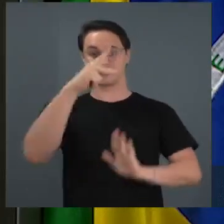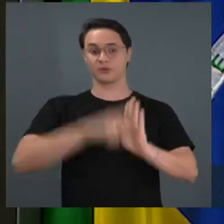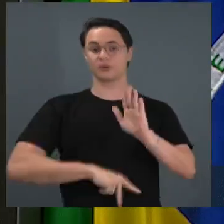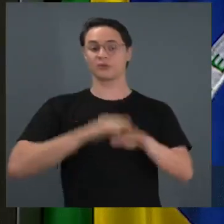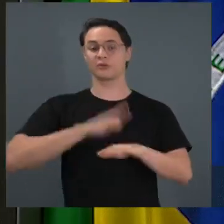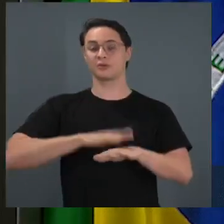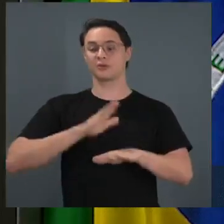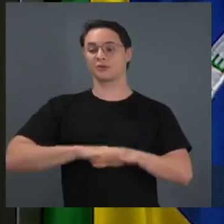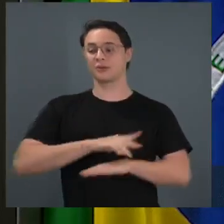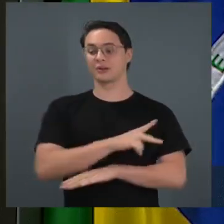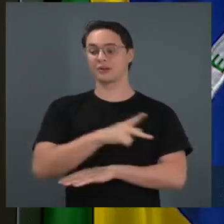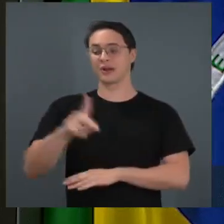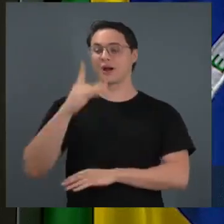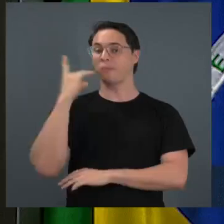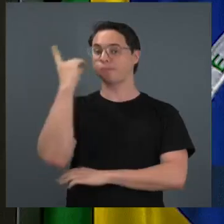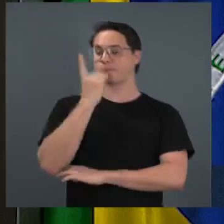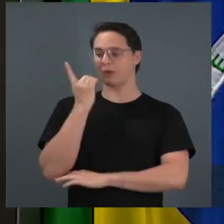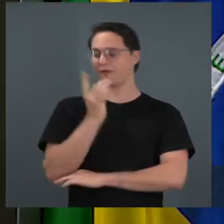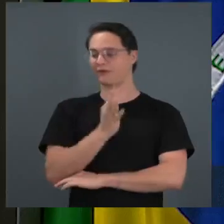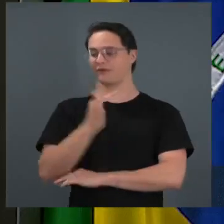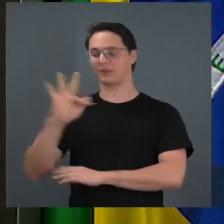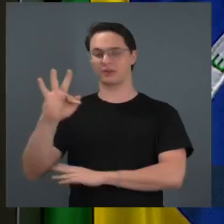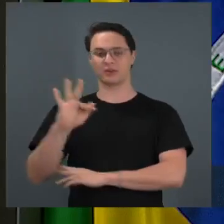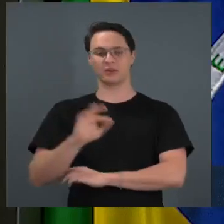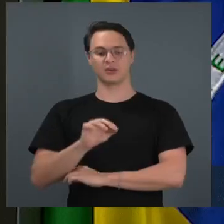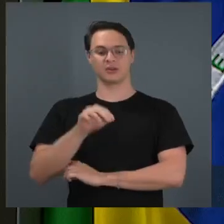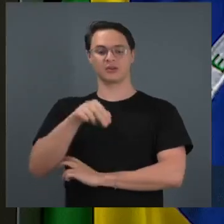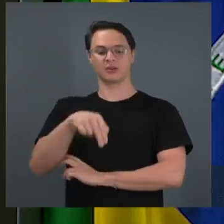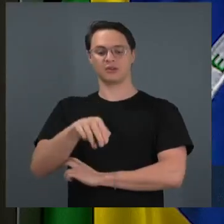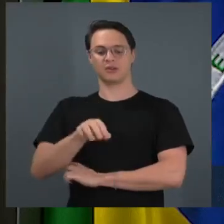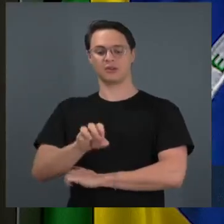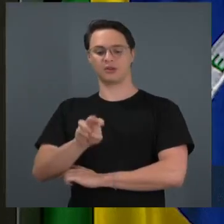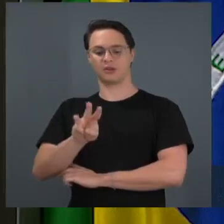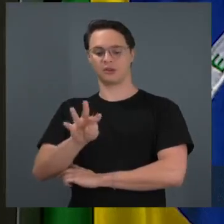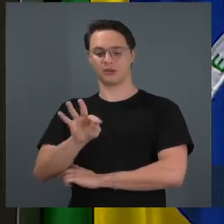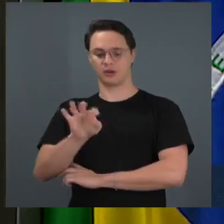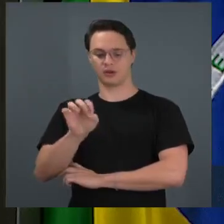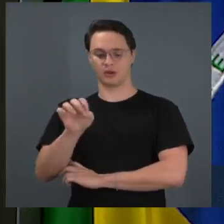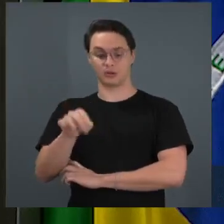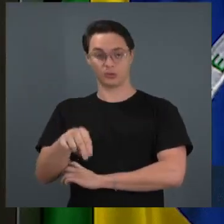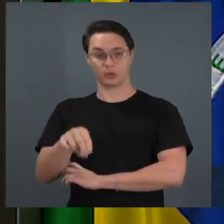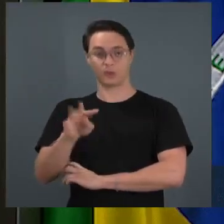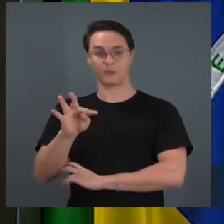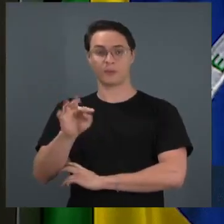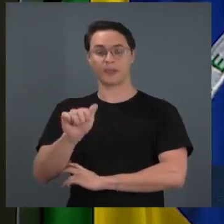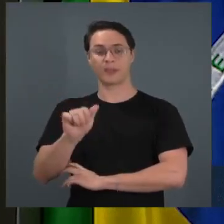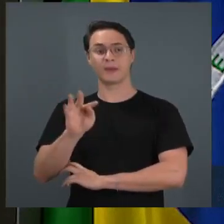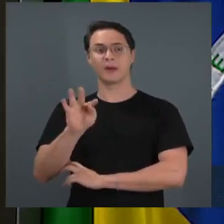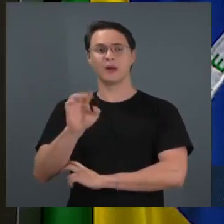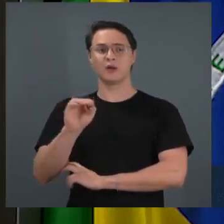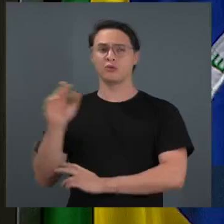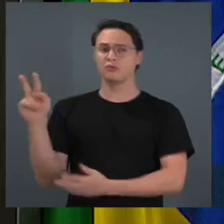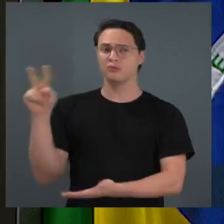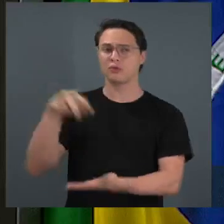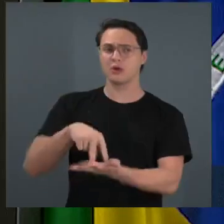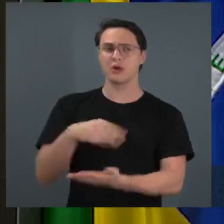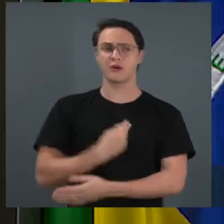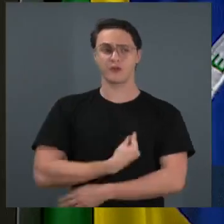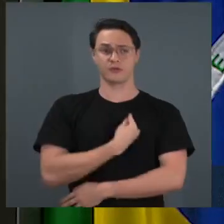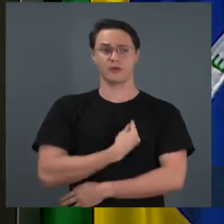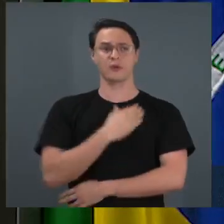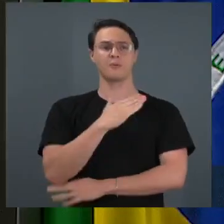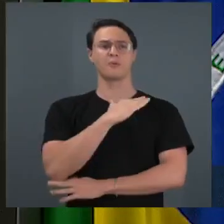autoria do deputado federal Newton Tato, que só não se fez presente, que o faleceu